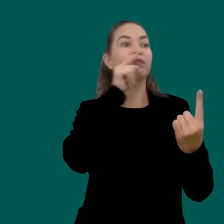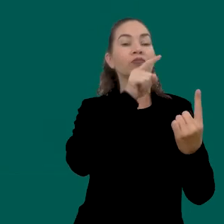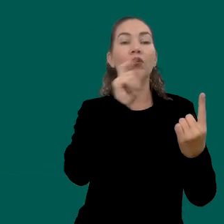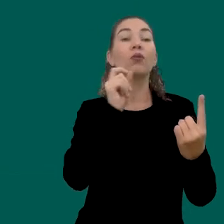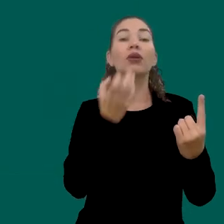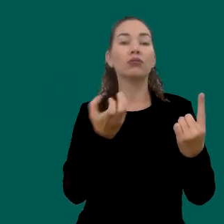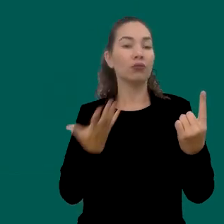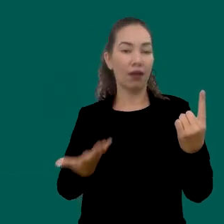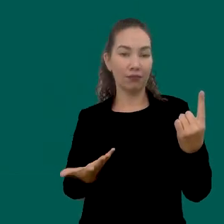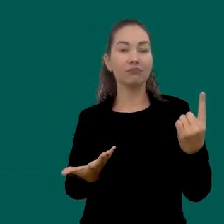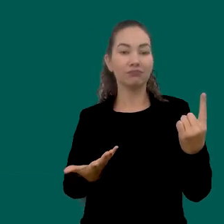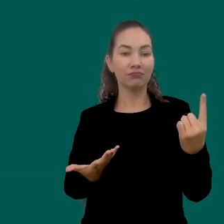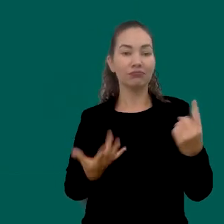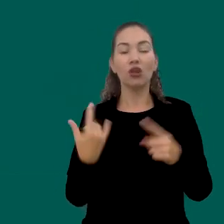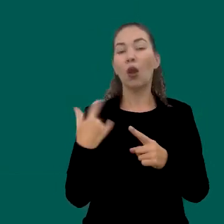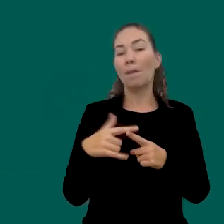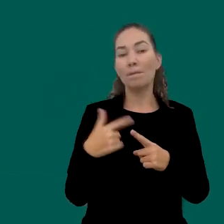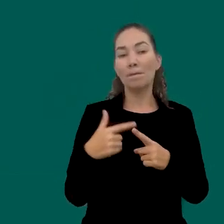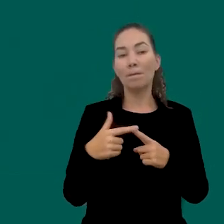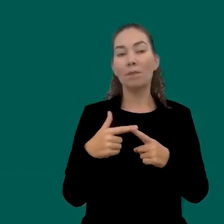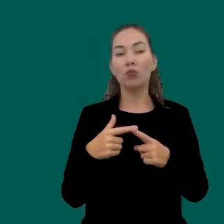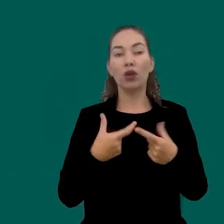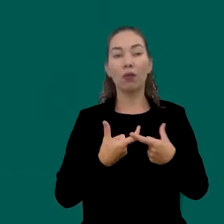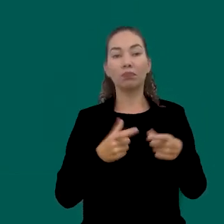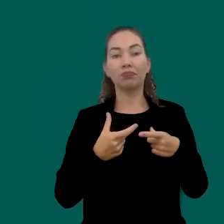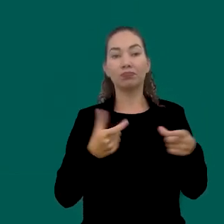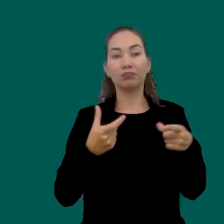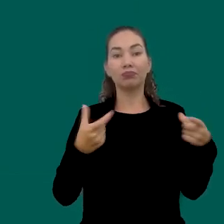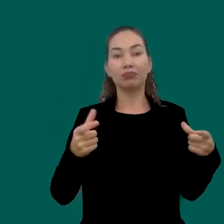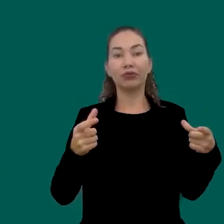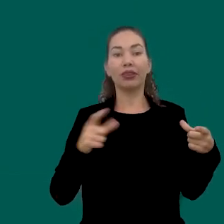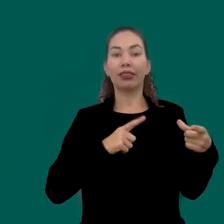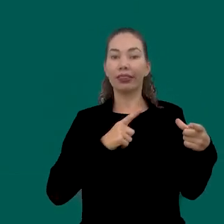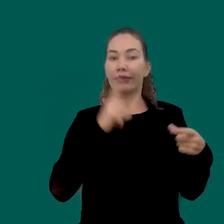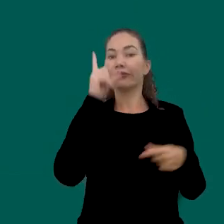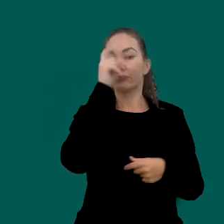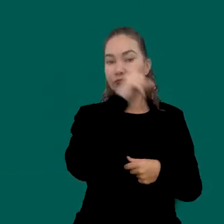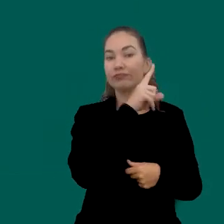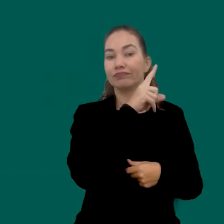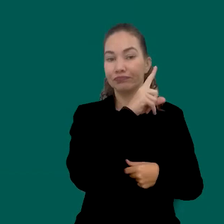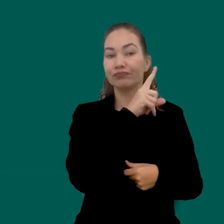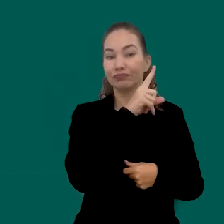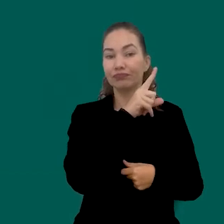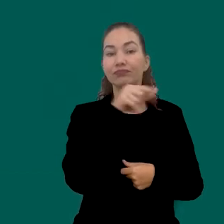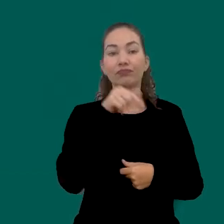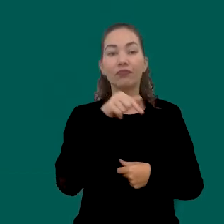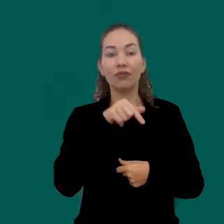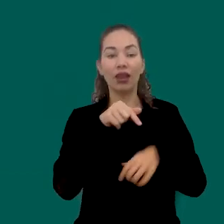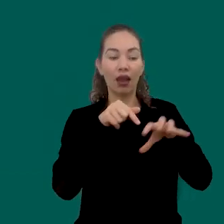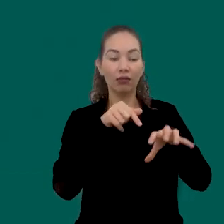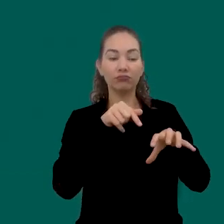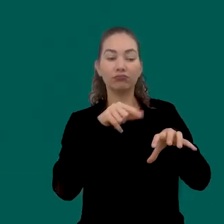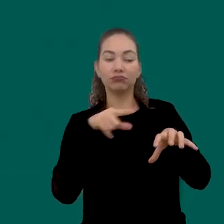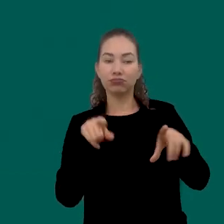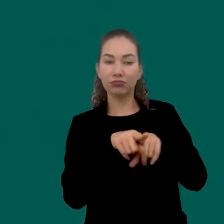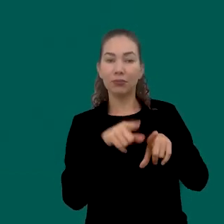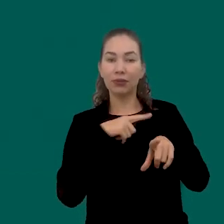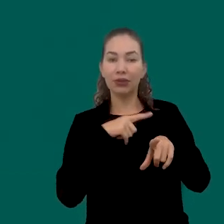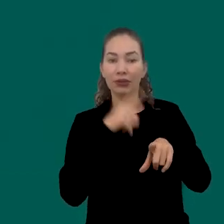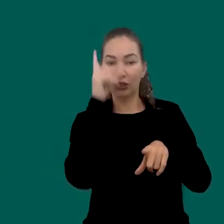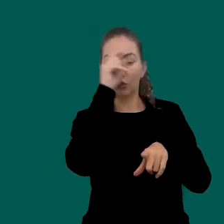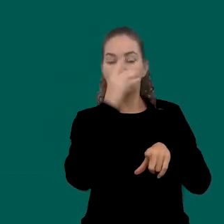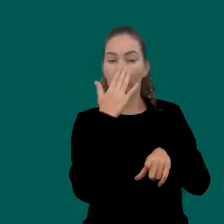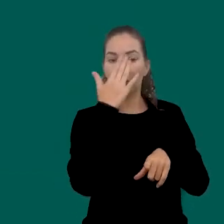com o teu negócio. Porque quando tu começar a crescer, tu vai começar a enfrentar dificuldades. Né? Essa regionalização, você também vai ter uma dificuldade